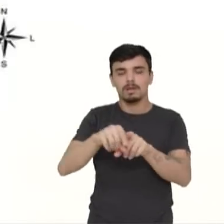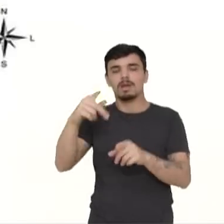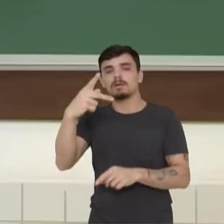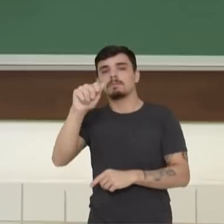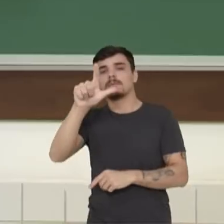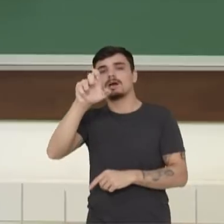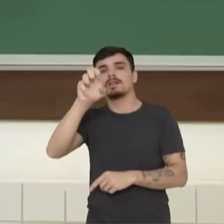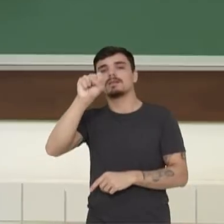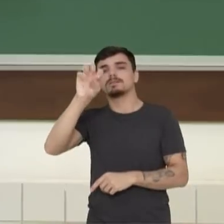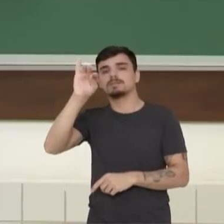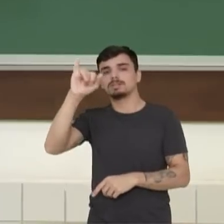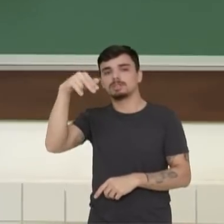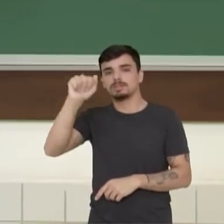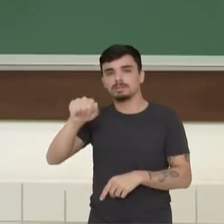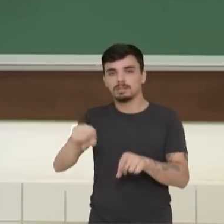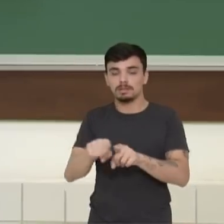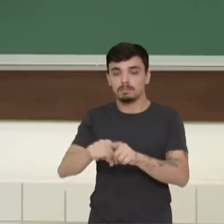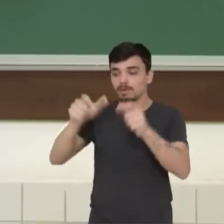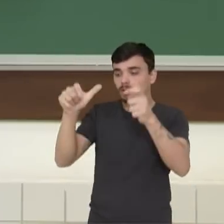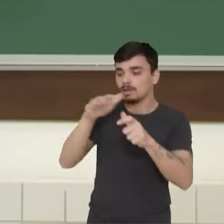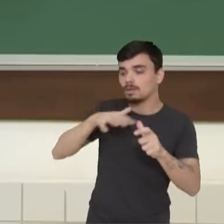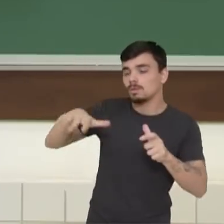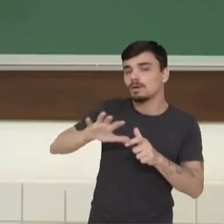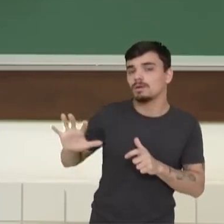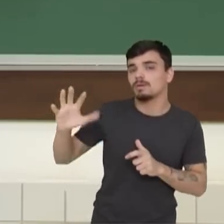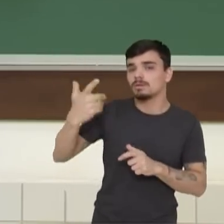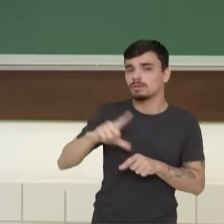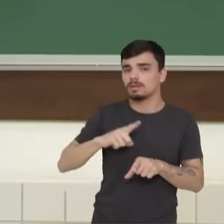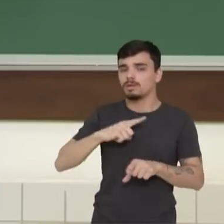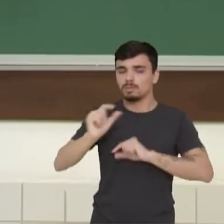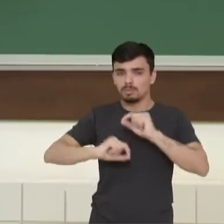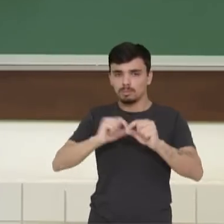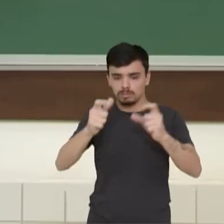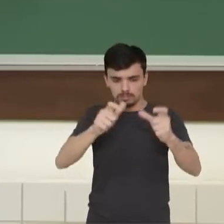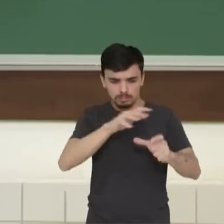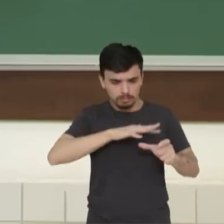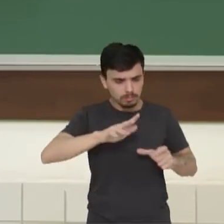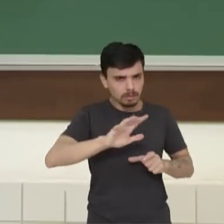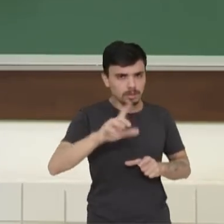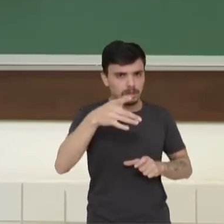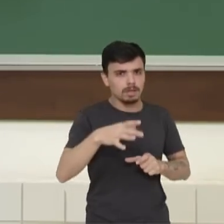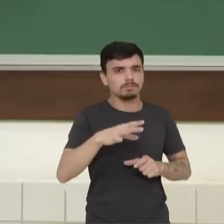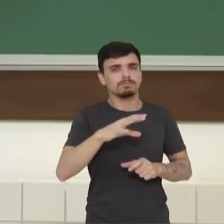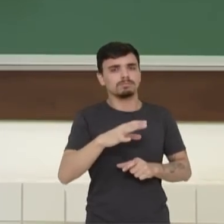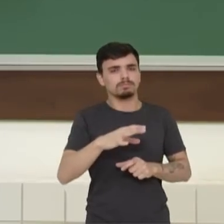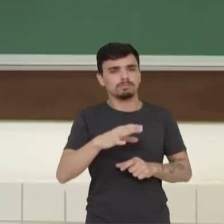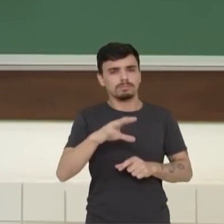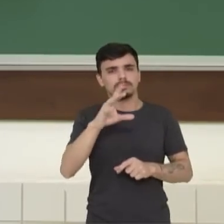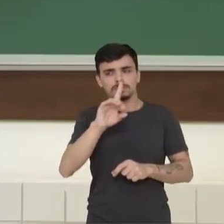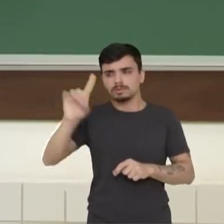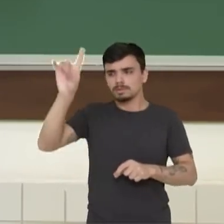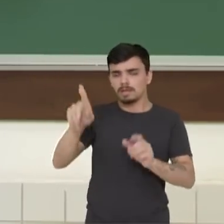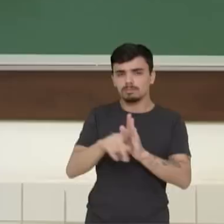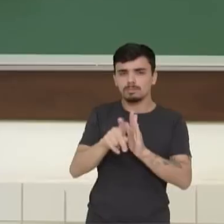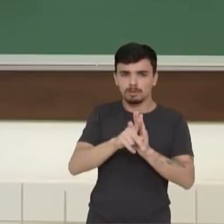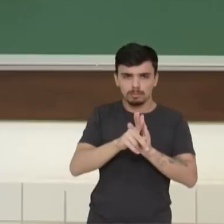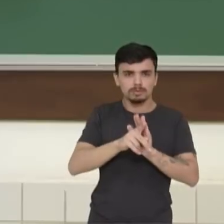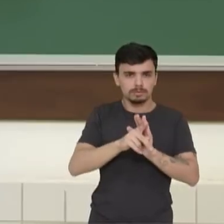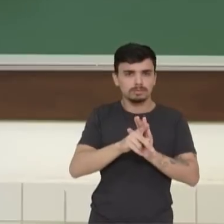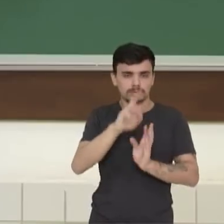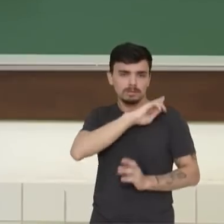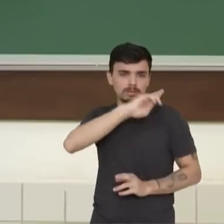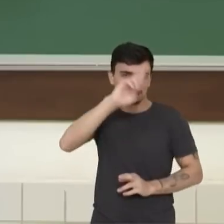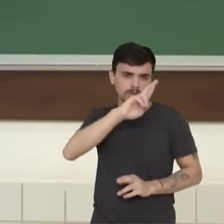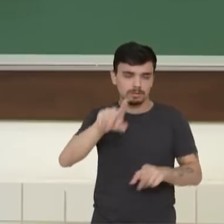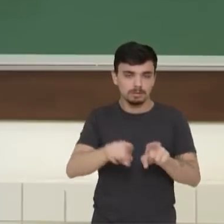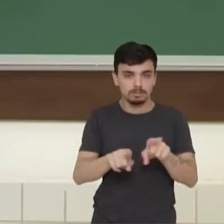é naquela região ali onde existem territórios, lugares que são sagrados para várias religiões.